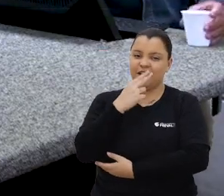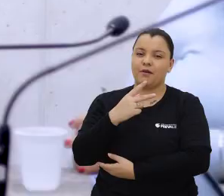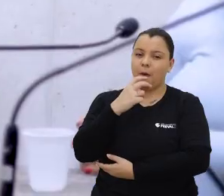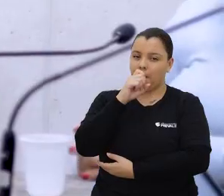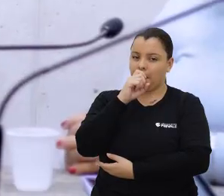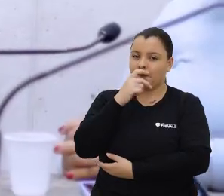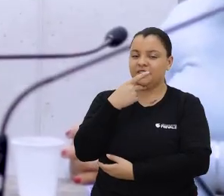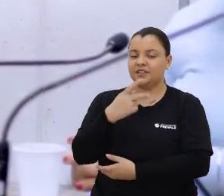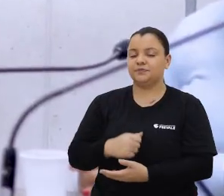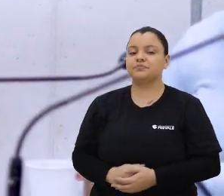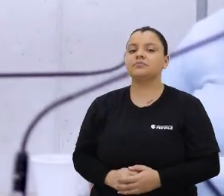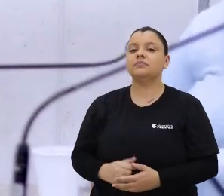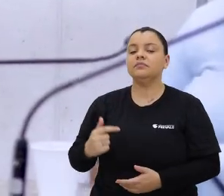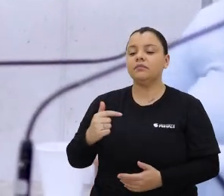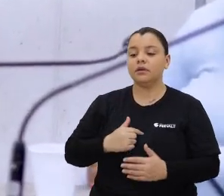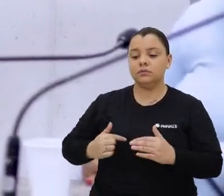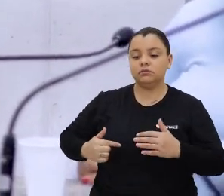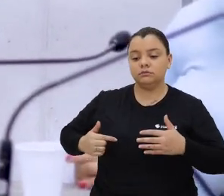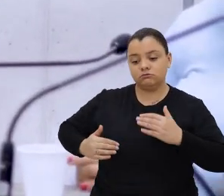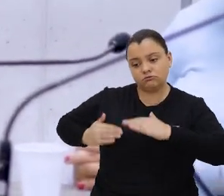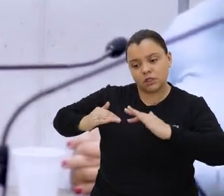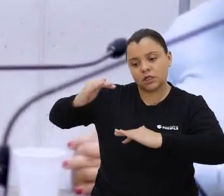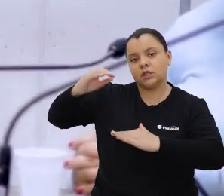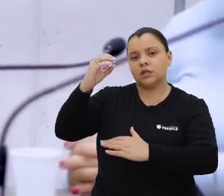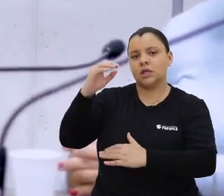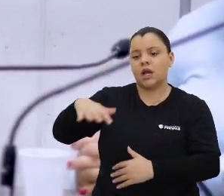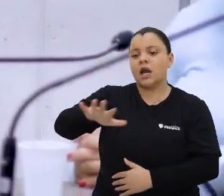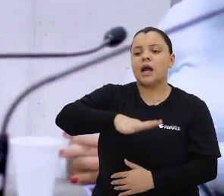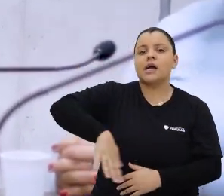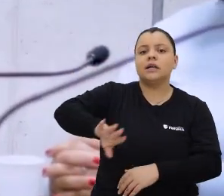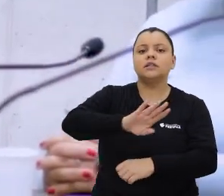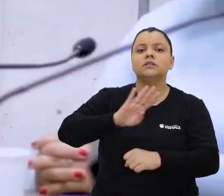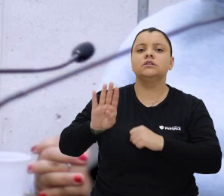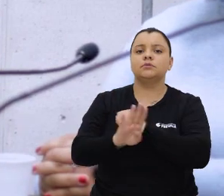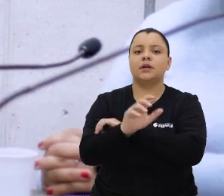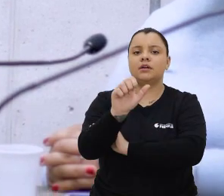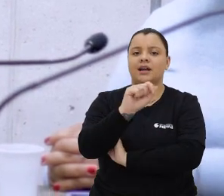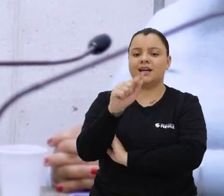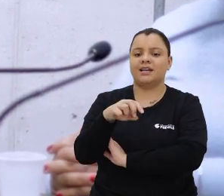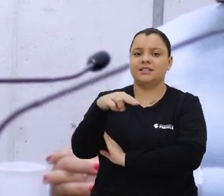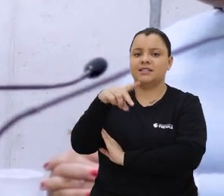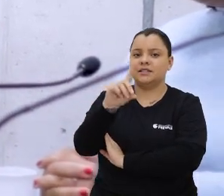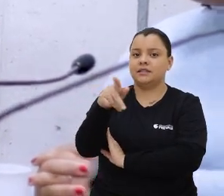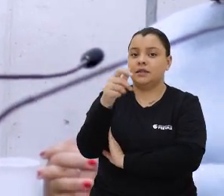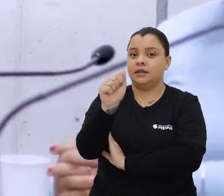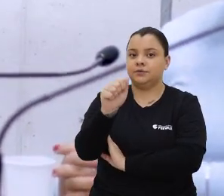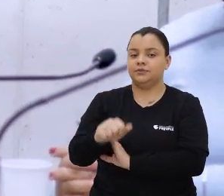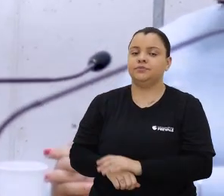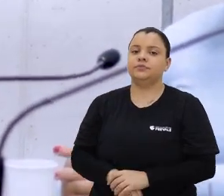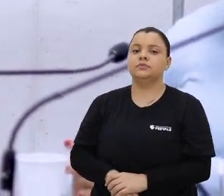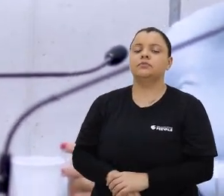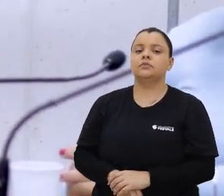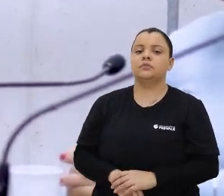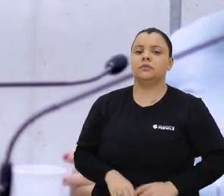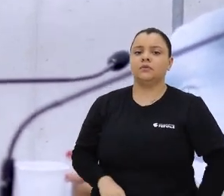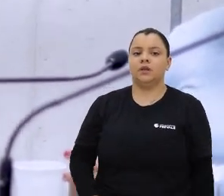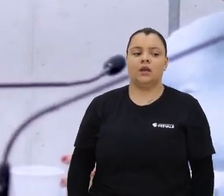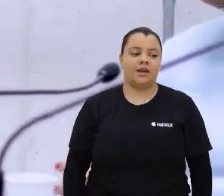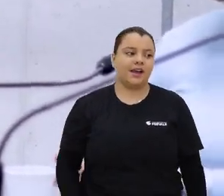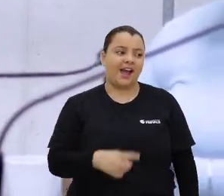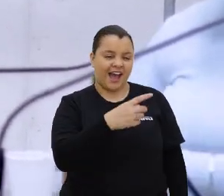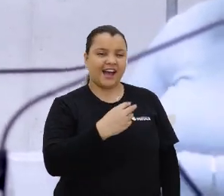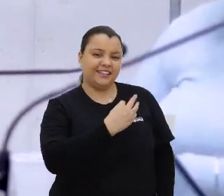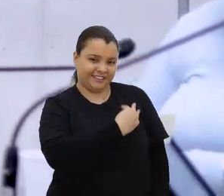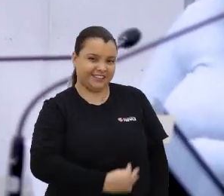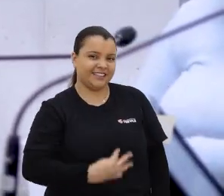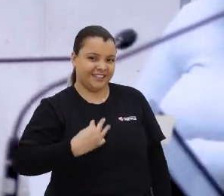dizer, né? Me criei nas imediações ali do bairro, no bairro Azenha específico, na Marcílio Dias. Daí a veia